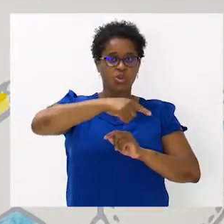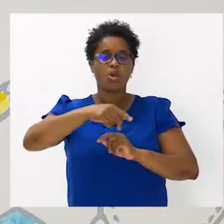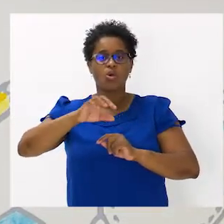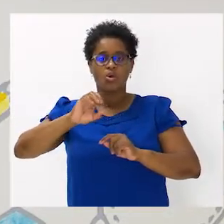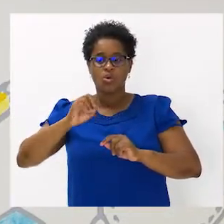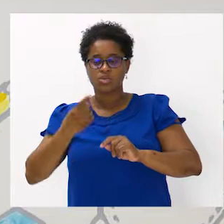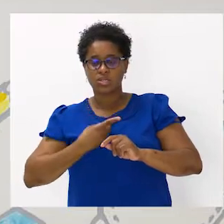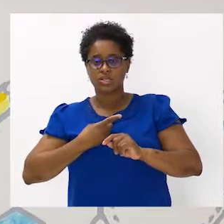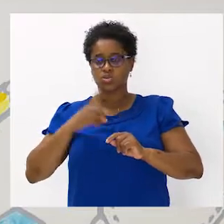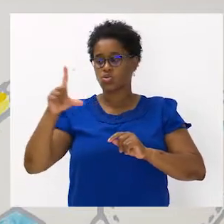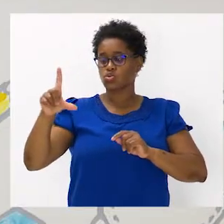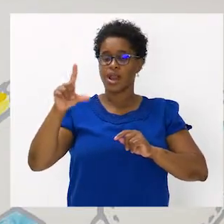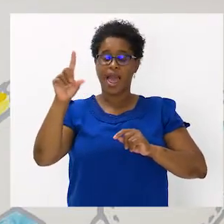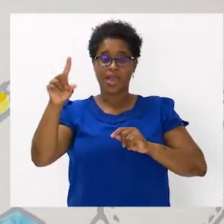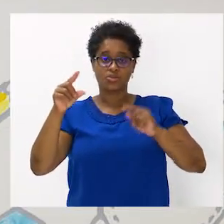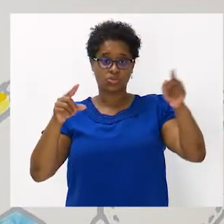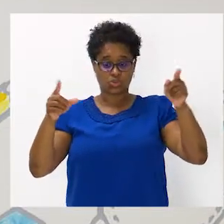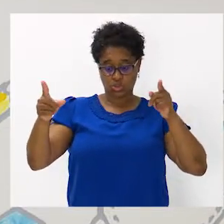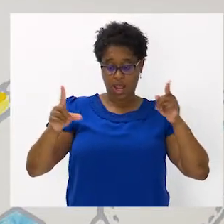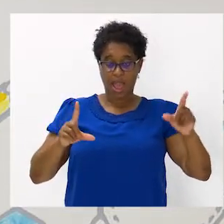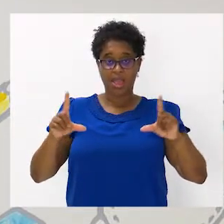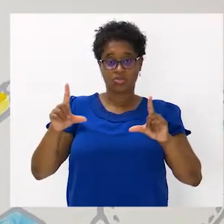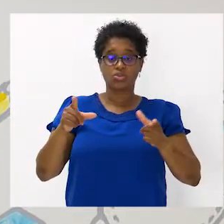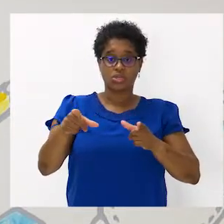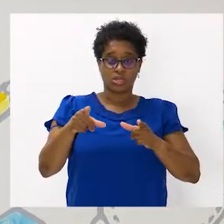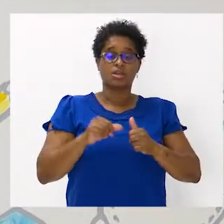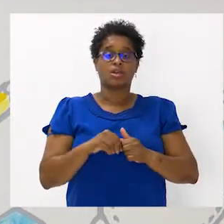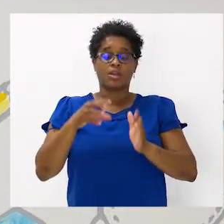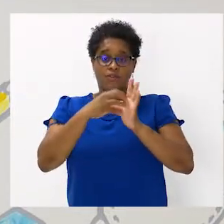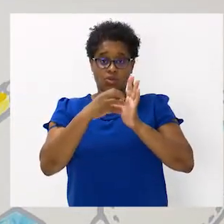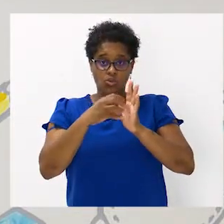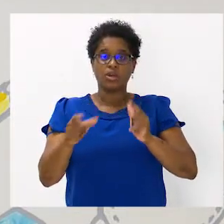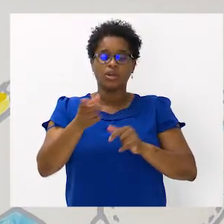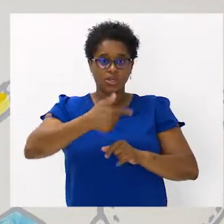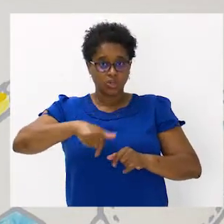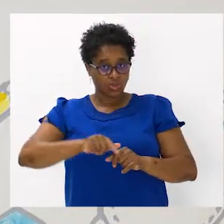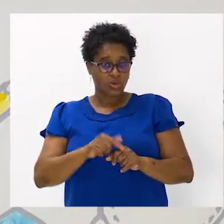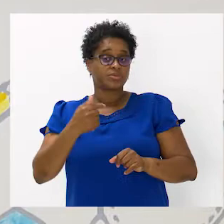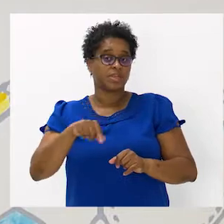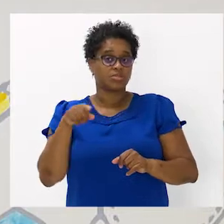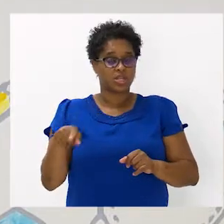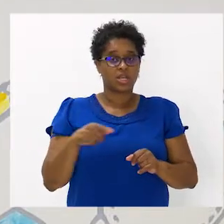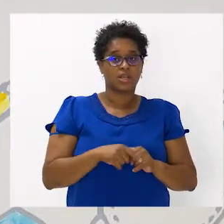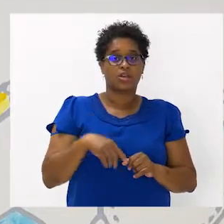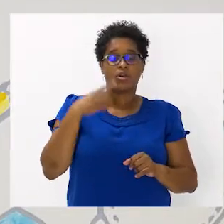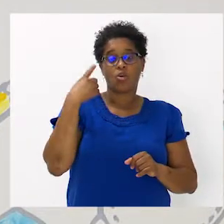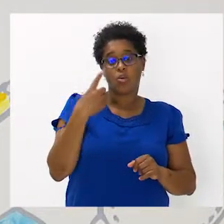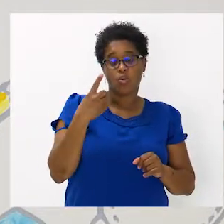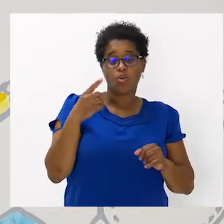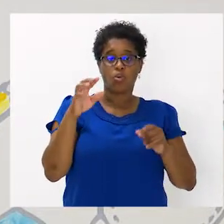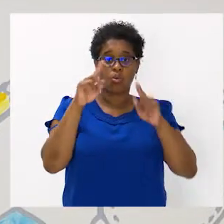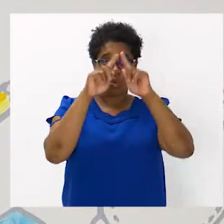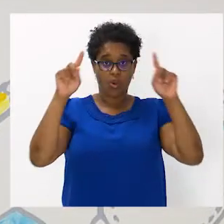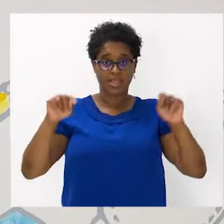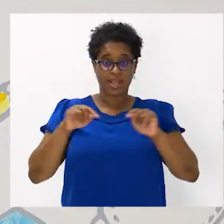seja, dos lados da figura. Então, nós temos aqui um